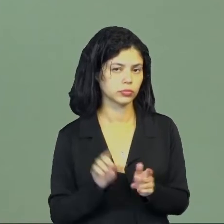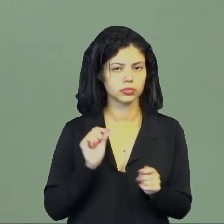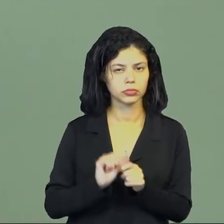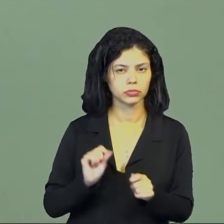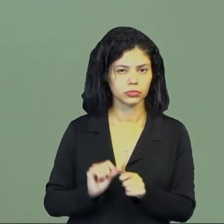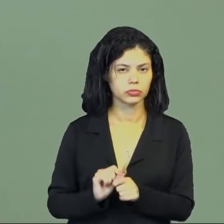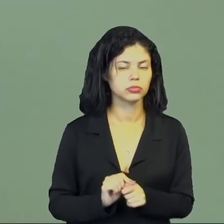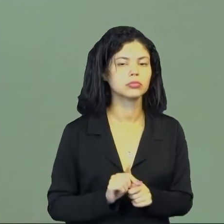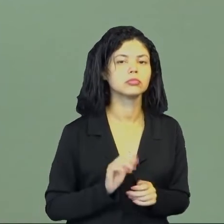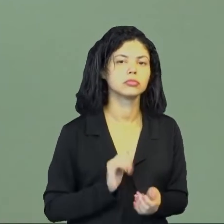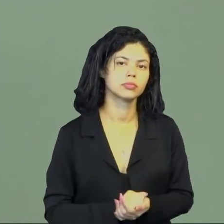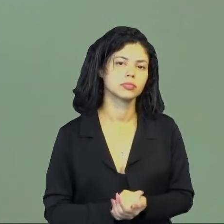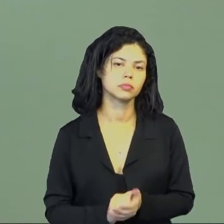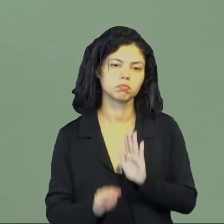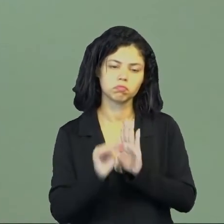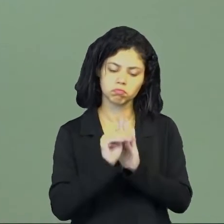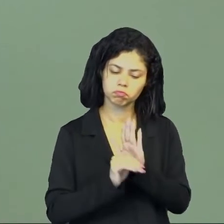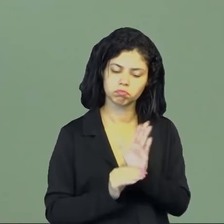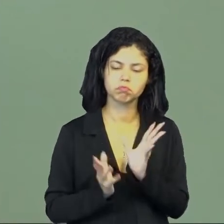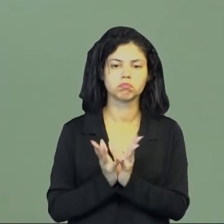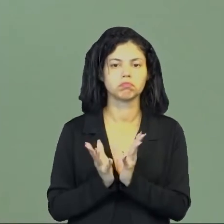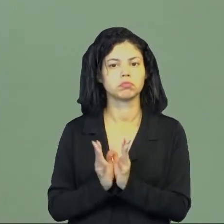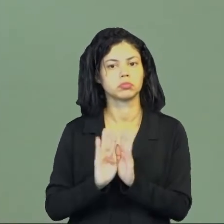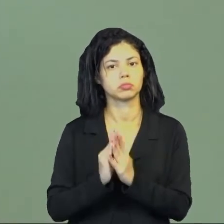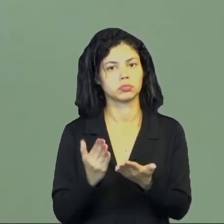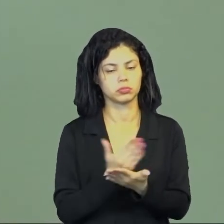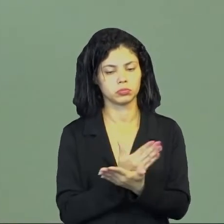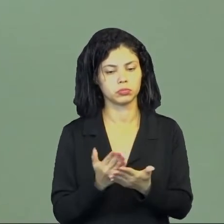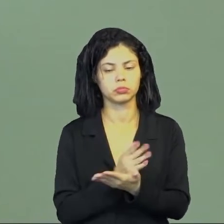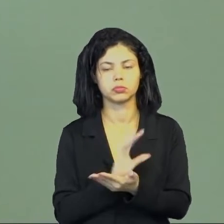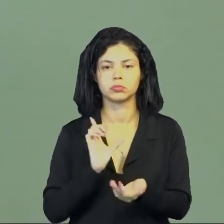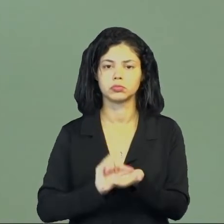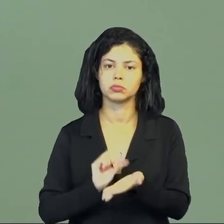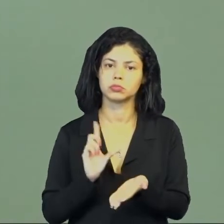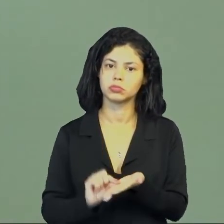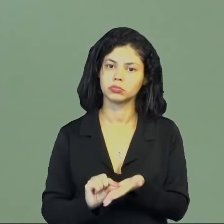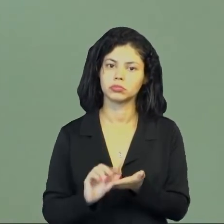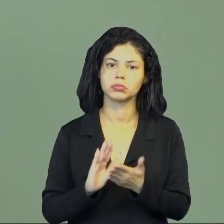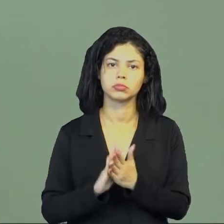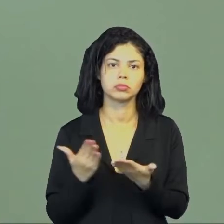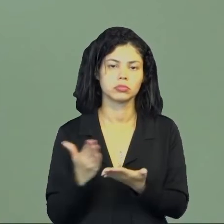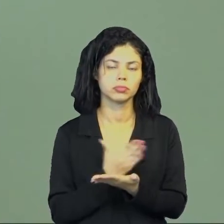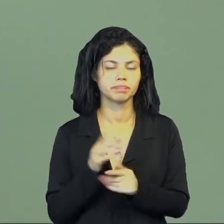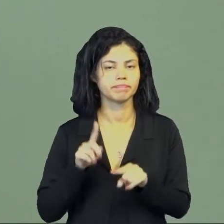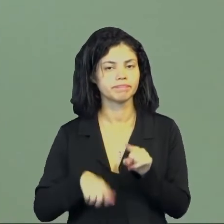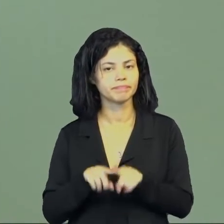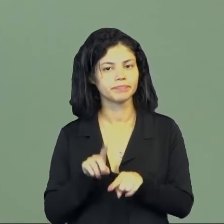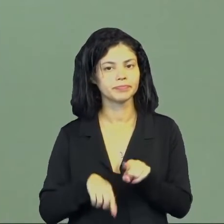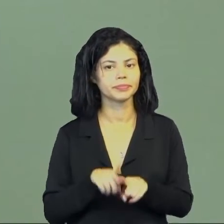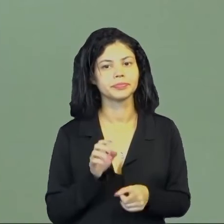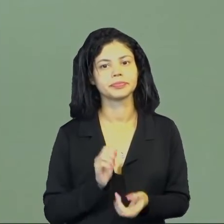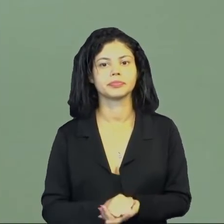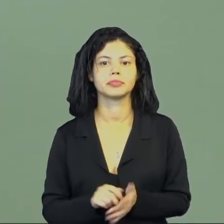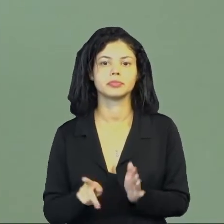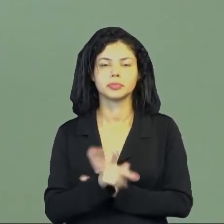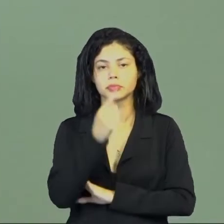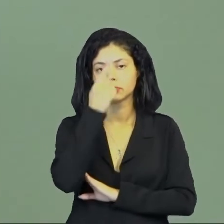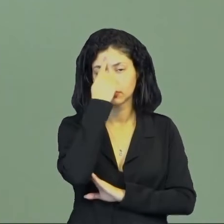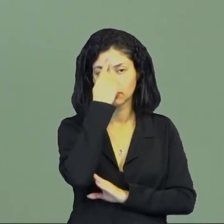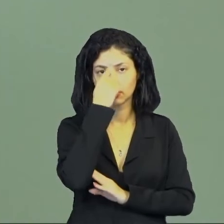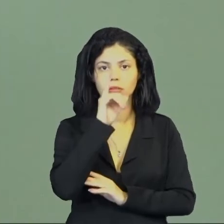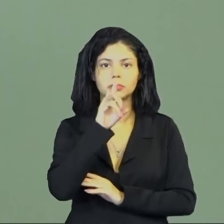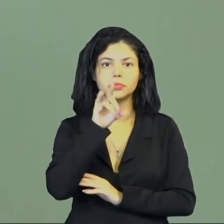esse compêndio, né, essa coleção de artigos, de livros, né, de materiais, né, compostos pelo